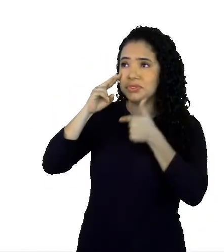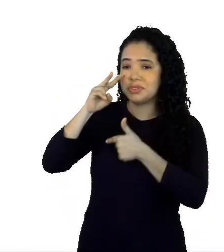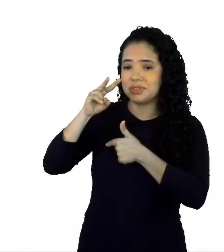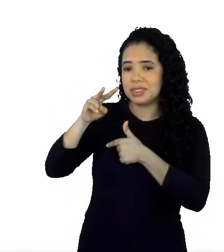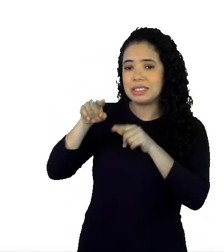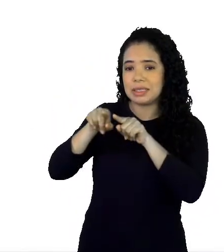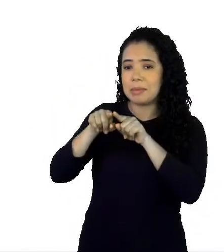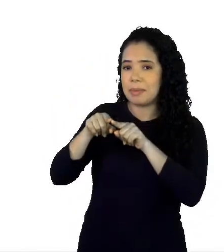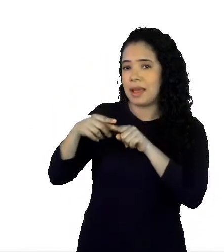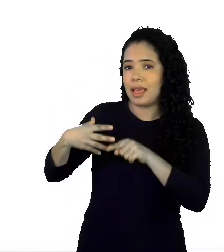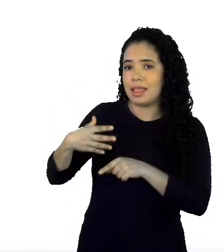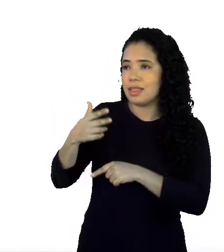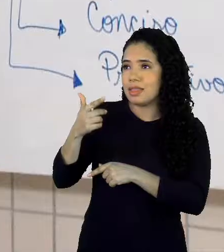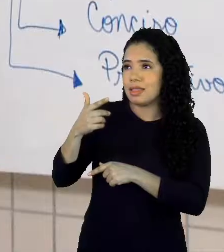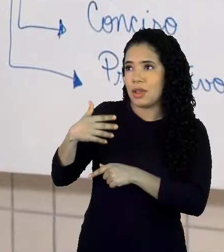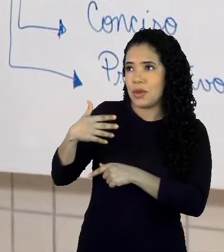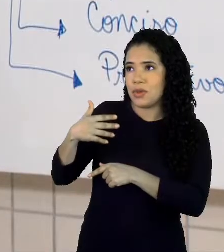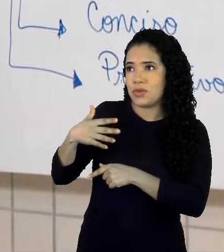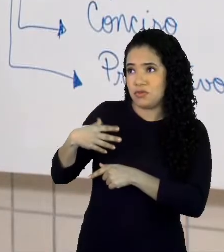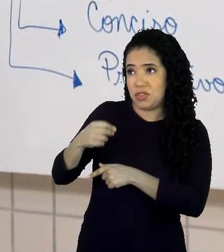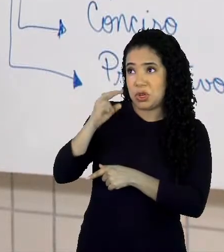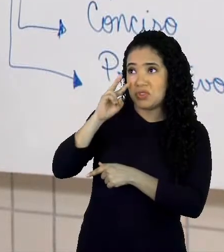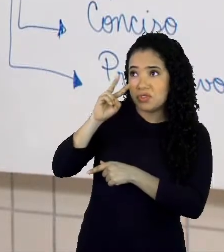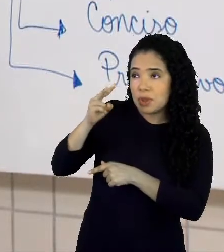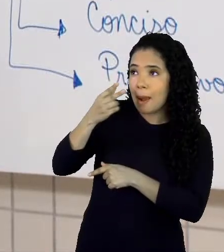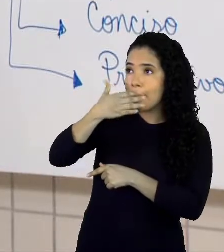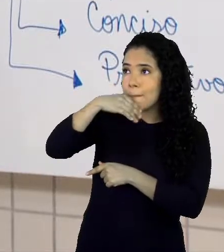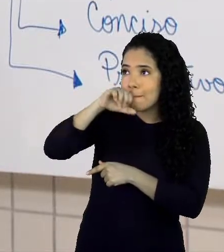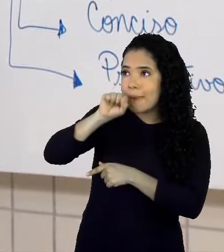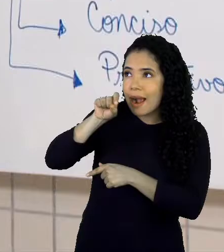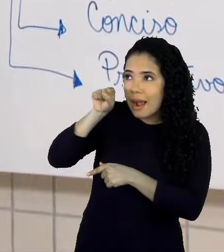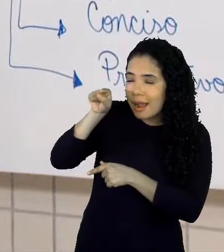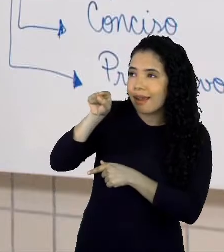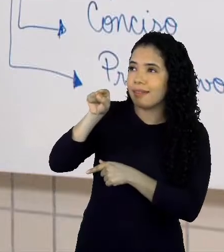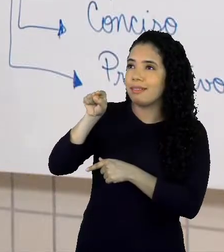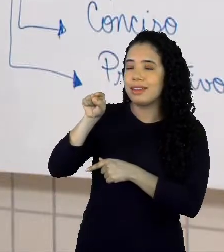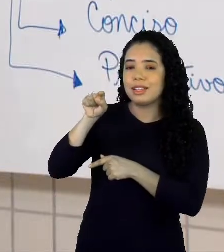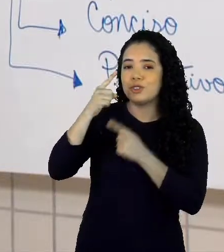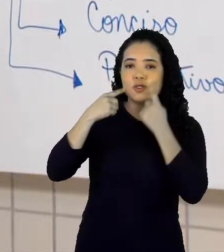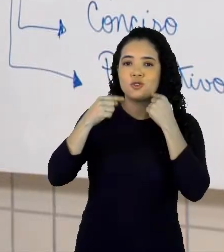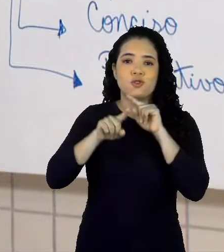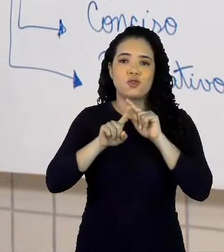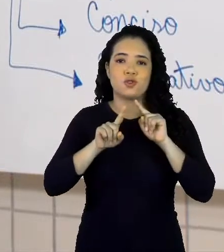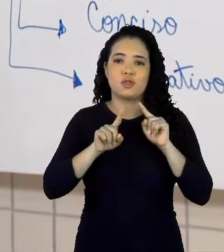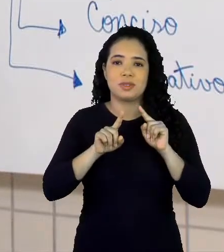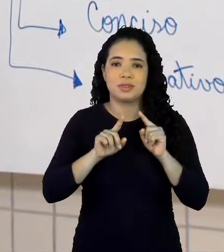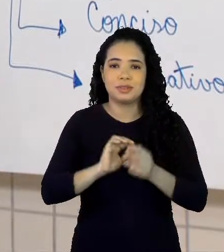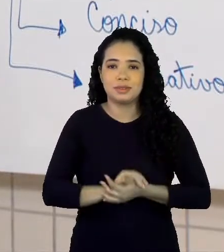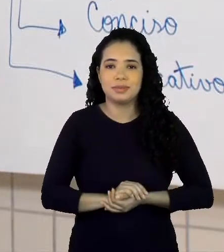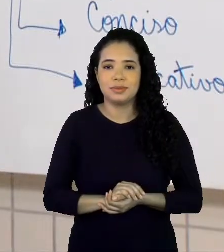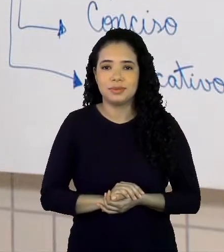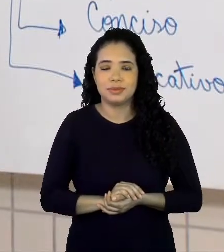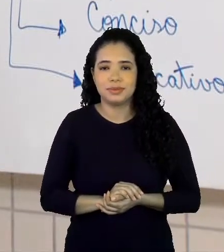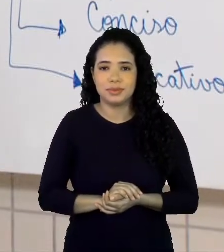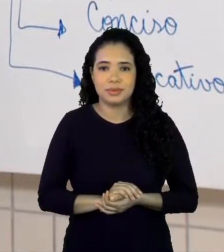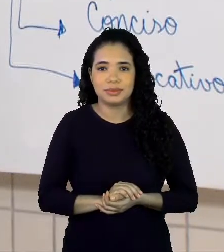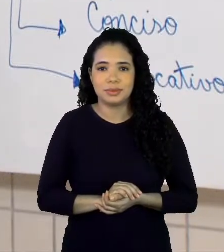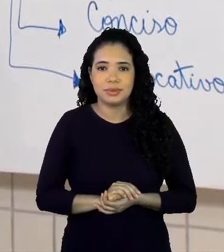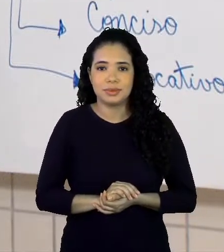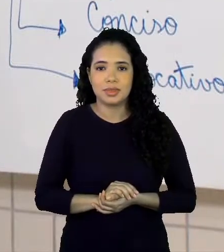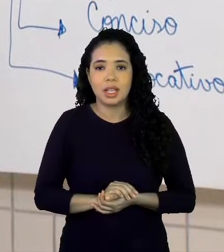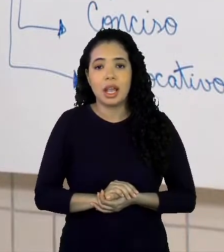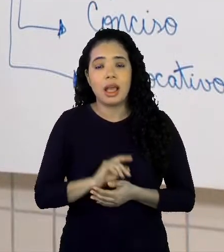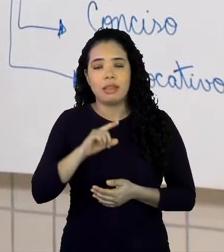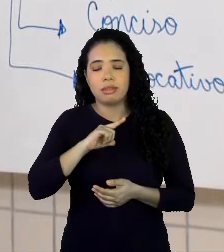não era. Então, observe aí que tem mais um viés humorístico. Tem muitos leitores